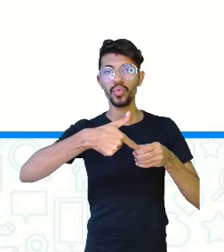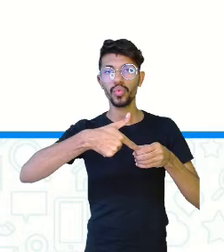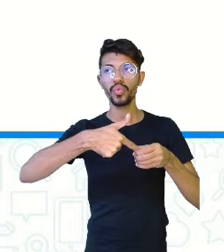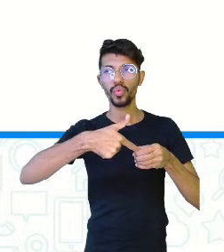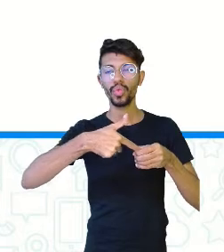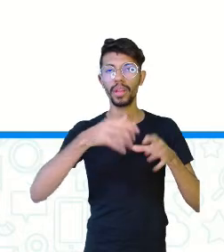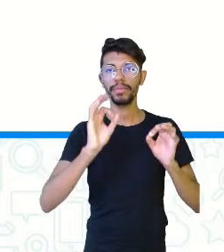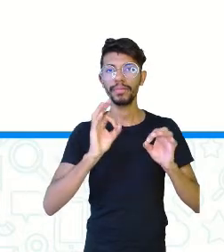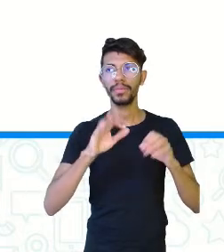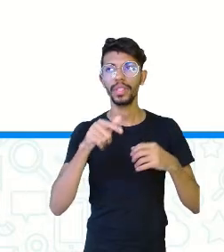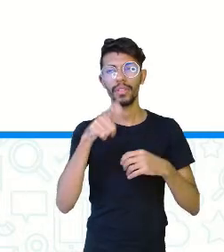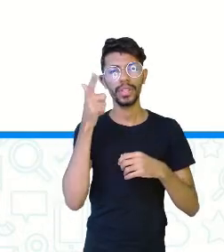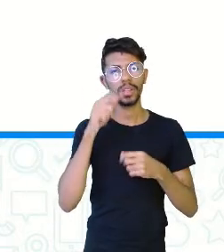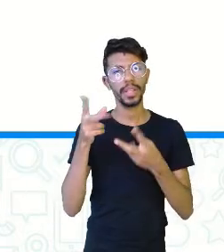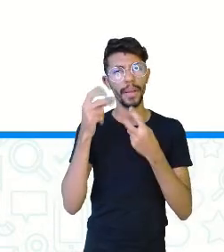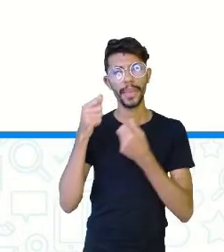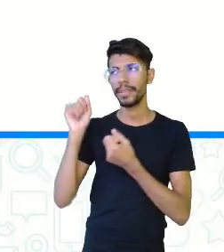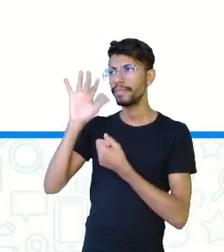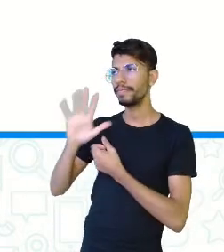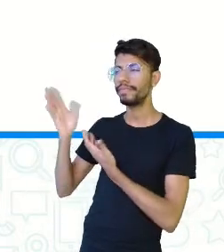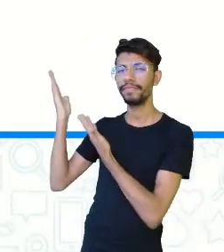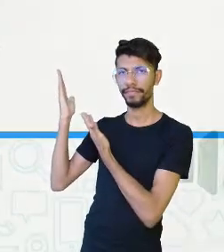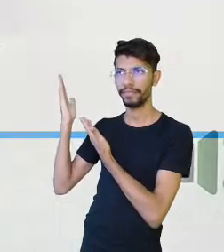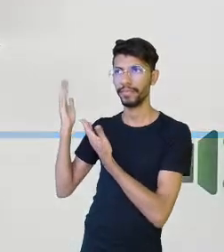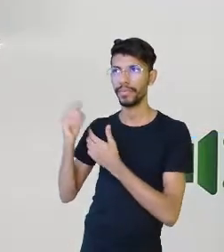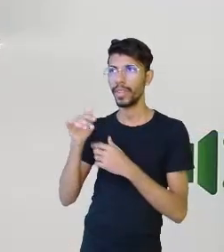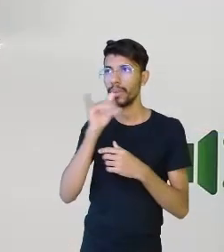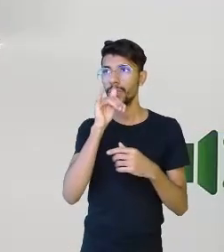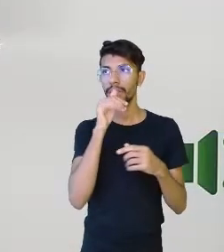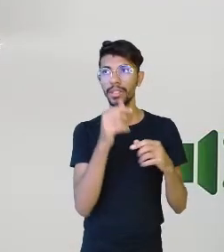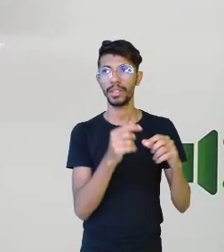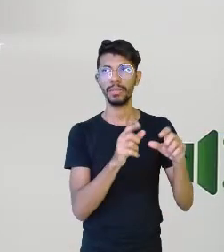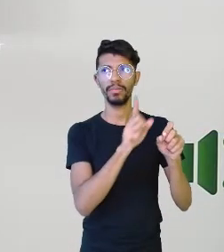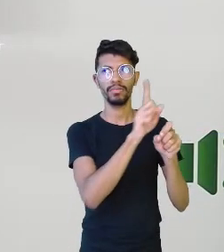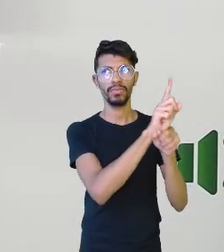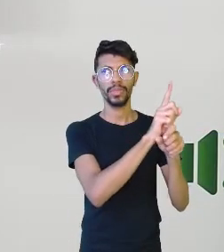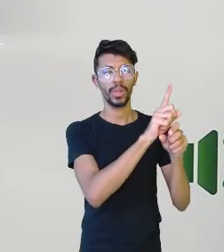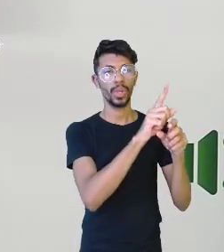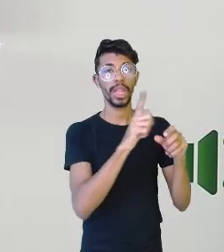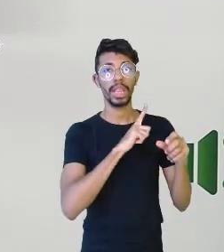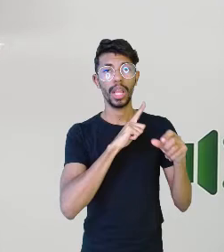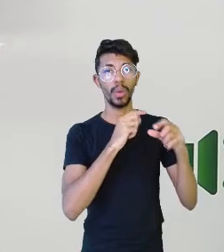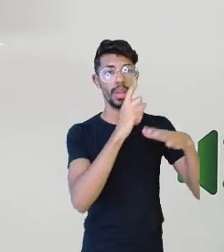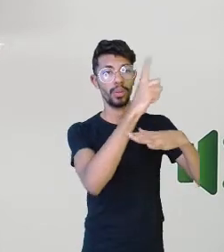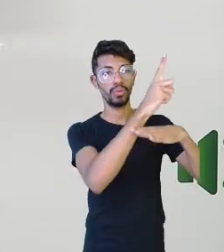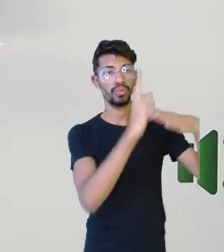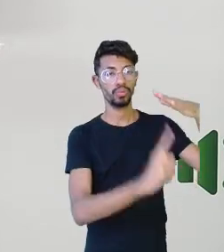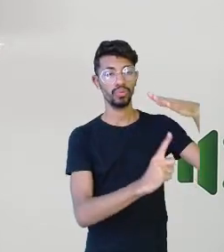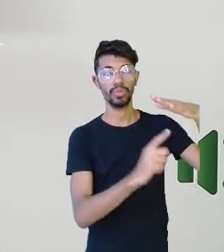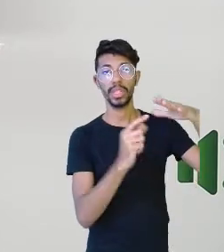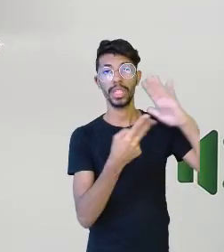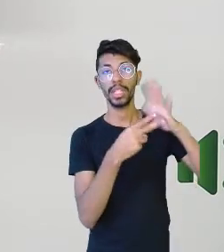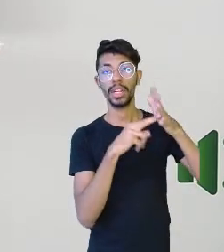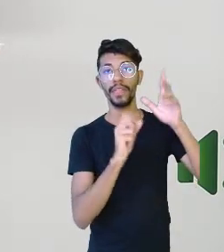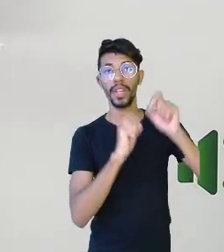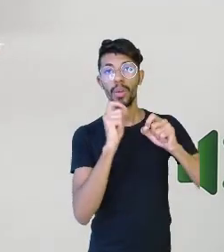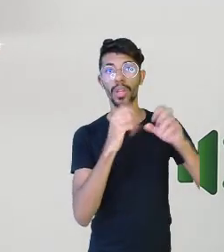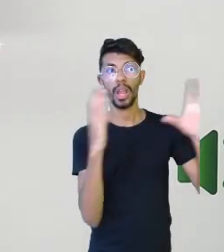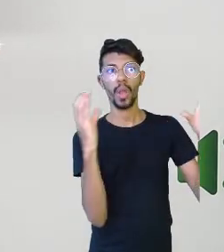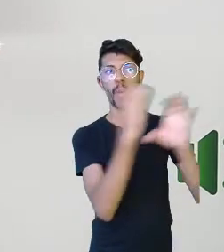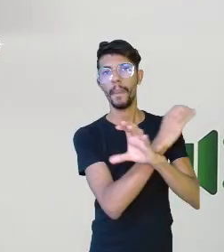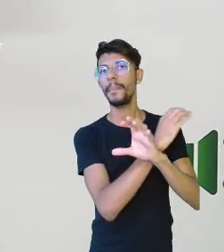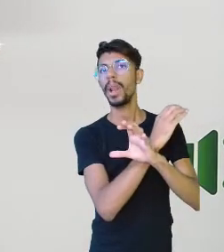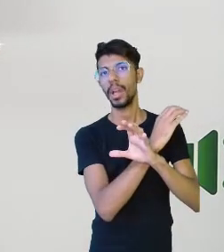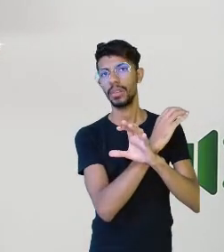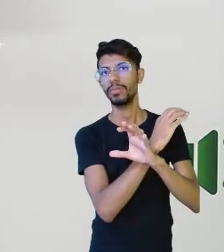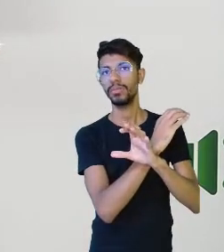como você pode ver aí na imagem. Quando ele tem aqui 1/1, ele está querendo dizer que é o meu inteiro, ou seja,